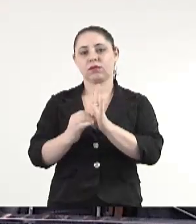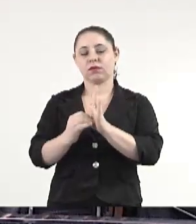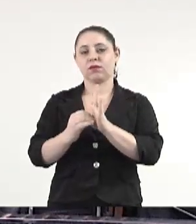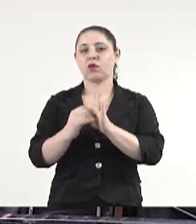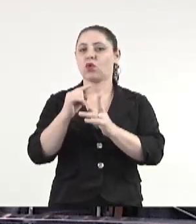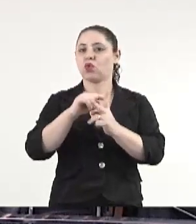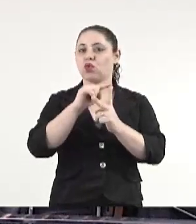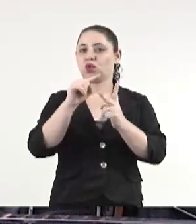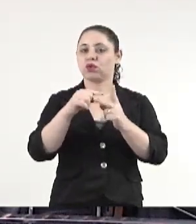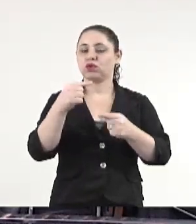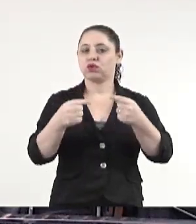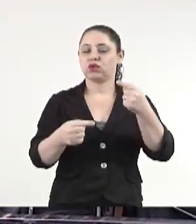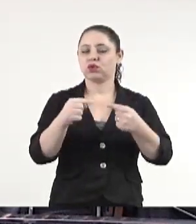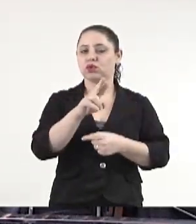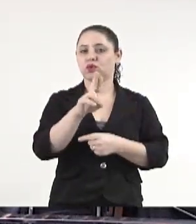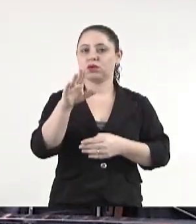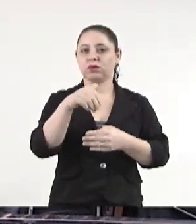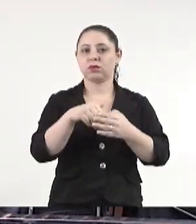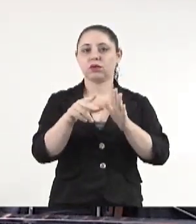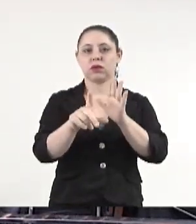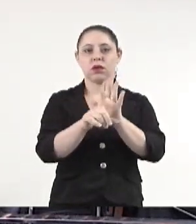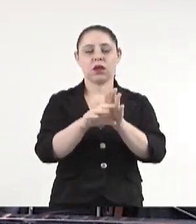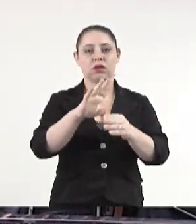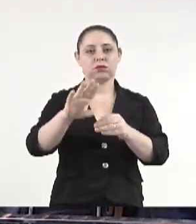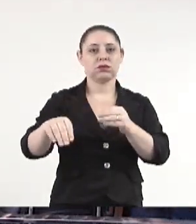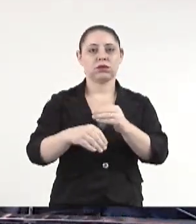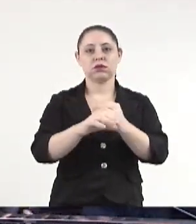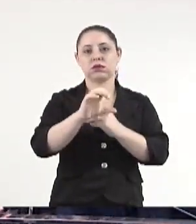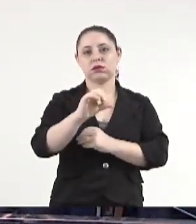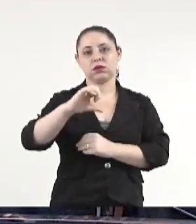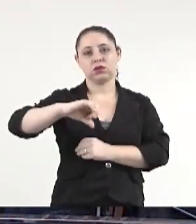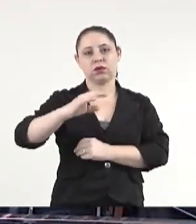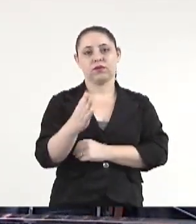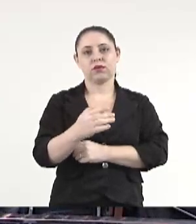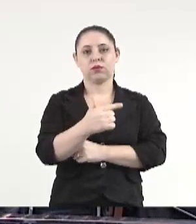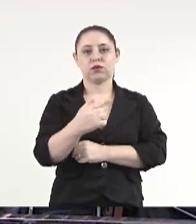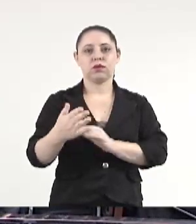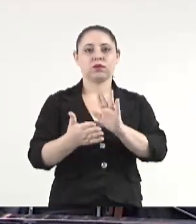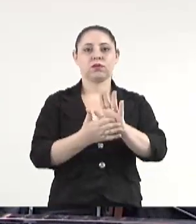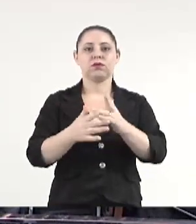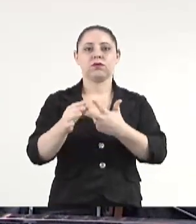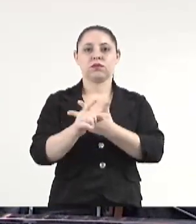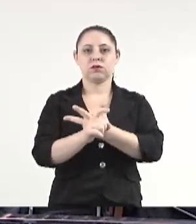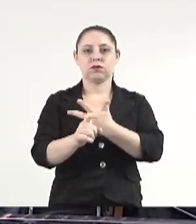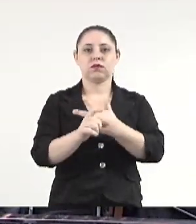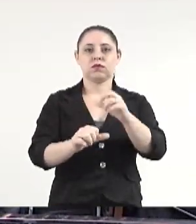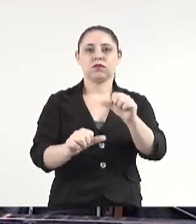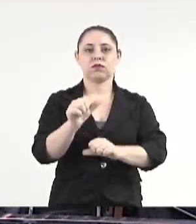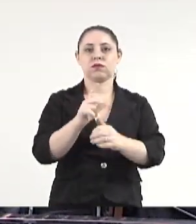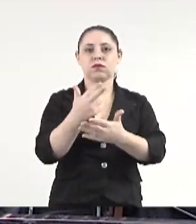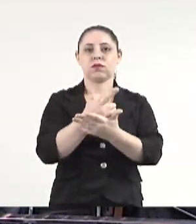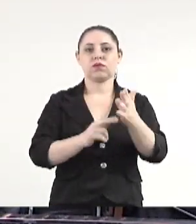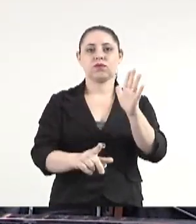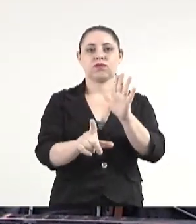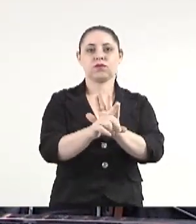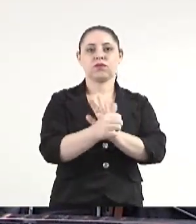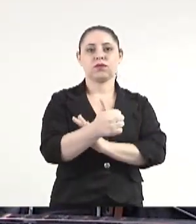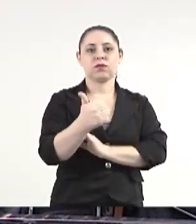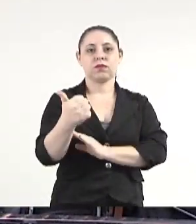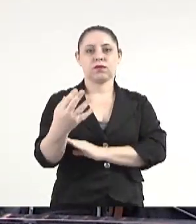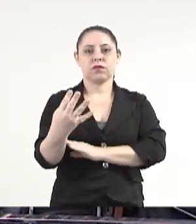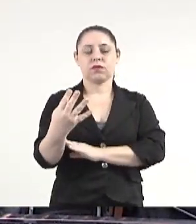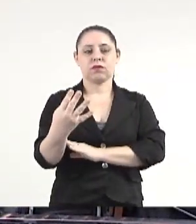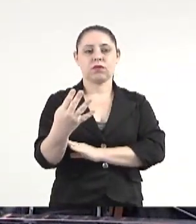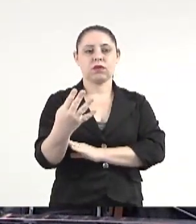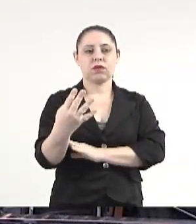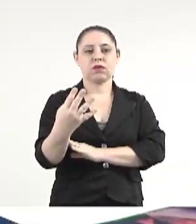Item 2. Em discussão e votação nominal, projeto de lei complementar 09/2024. Autoria do Poder Executivo altera a redação dispositivos da Lei